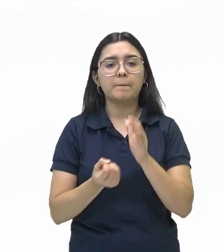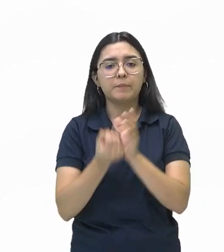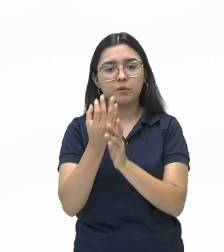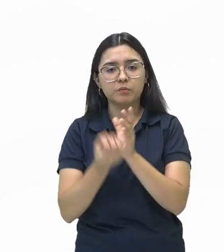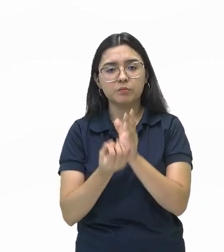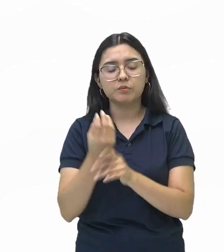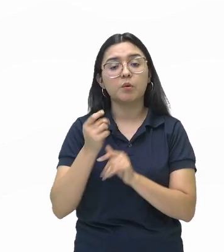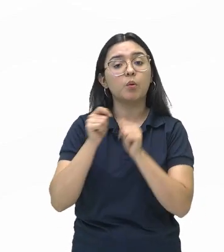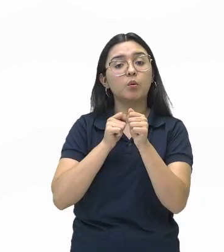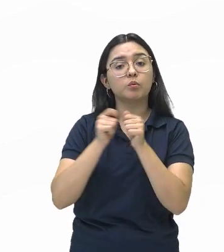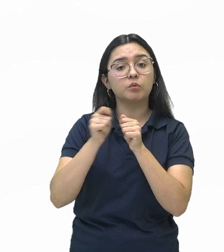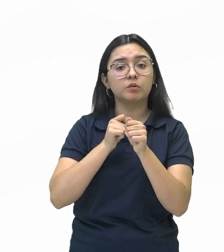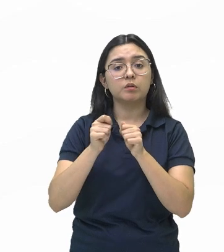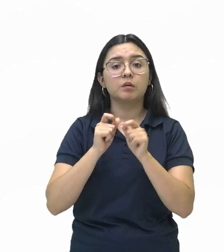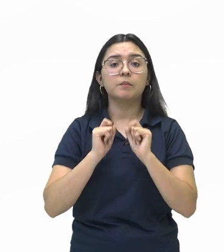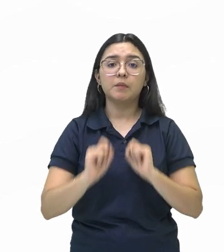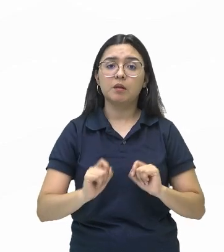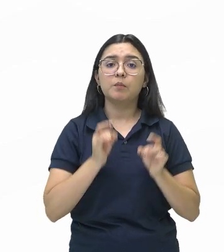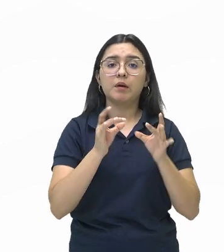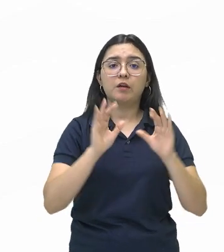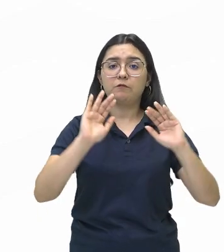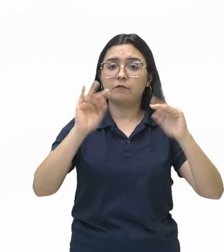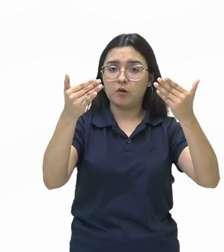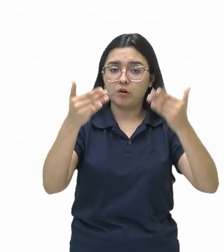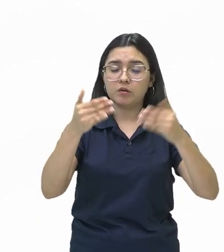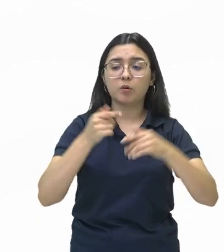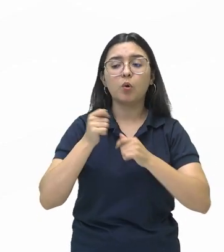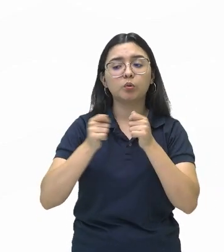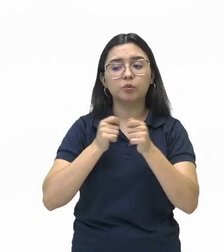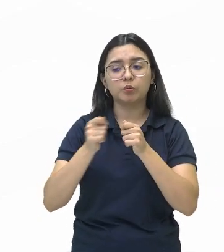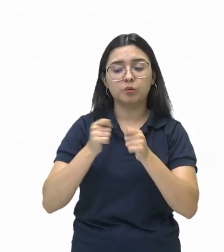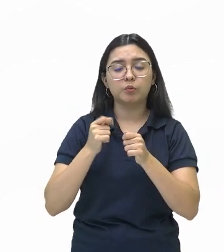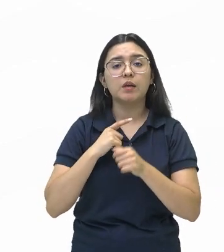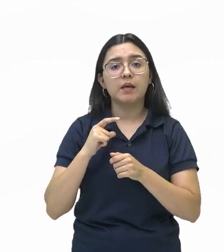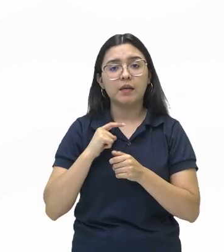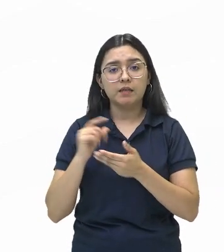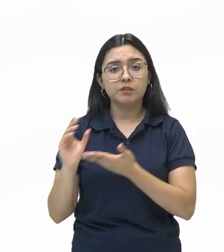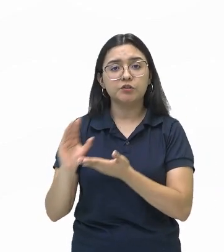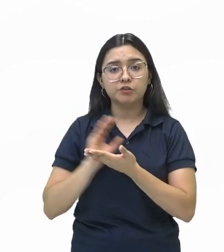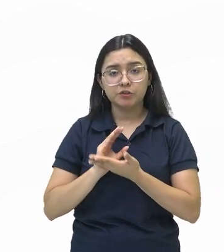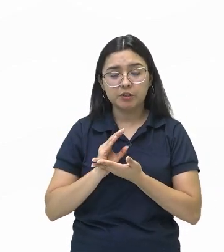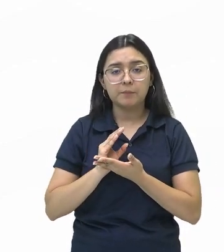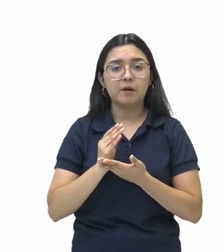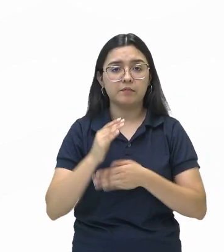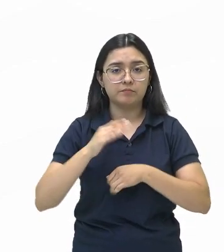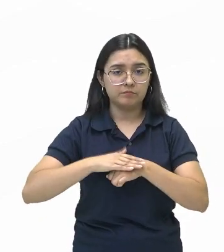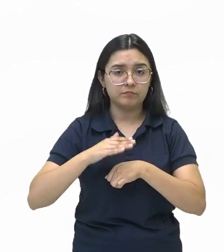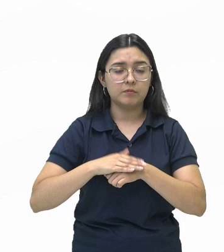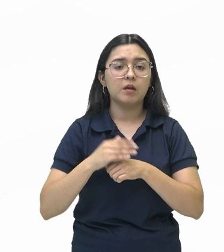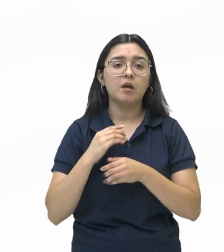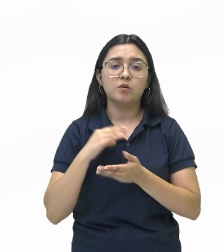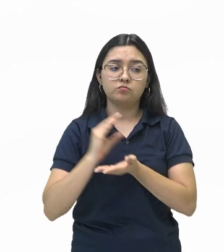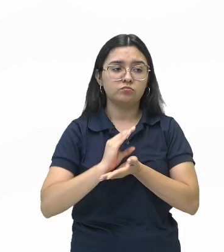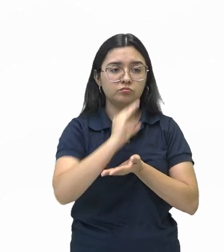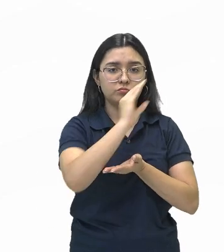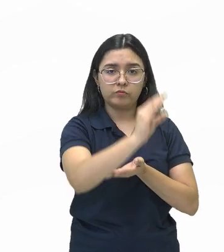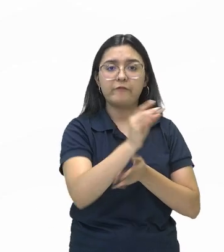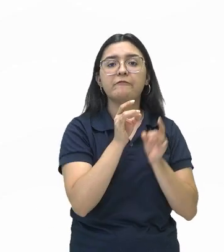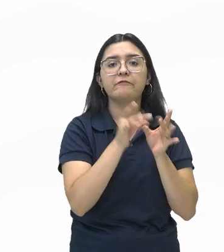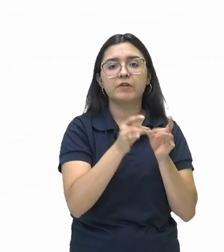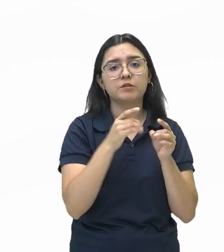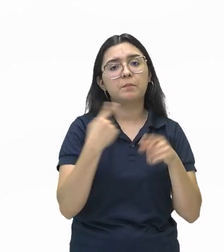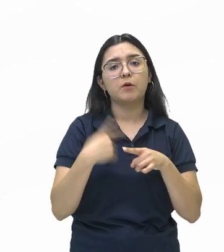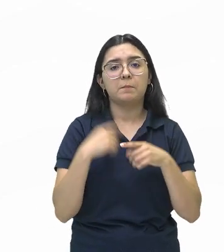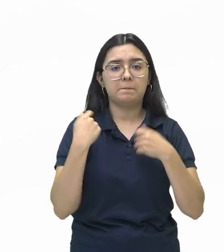produção é controlada pelo mercado externo. Ele tira para a sua subsistência, né, e o resto, e ele vende também, porque